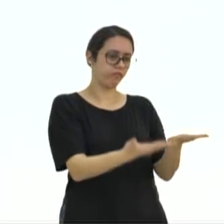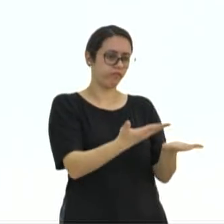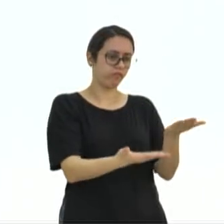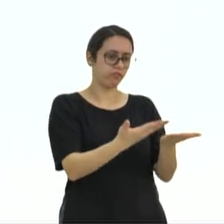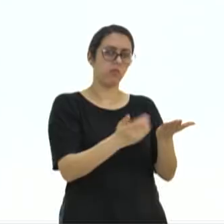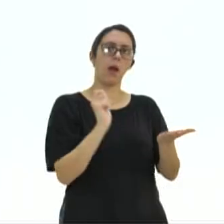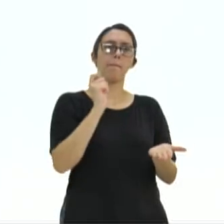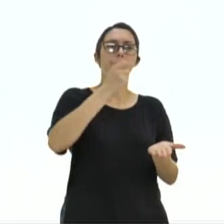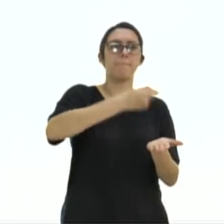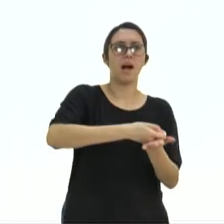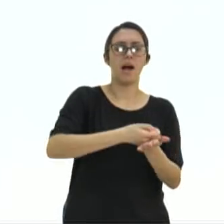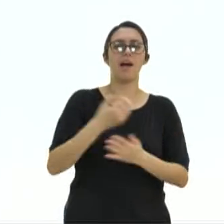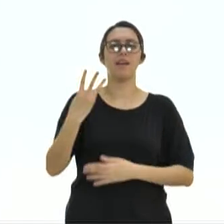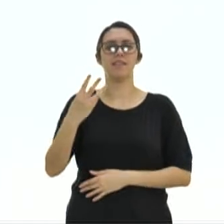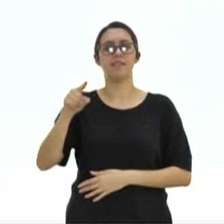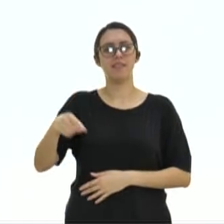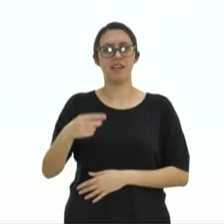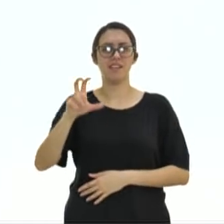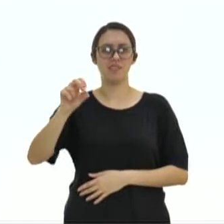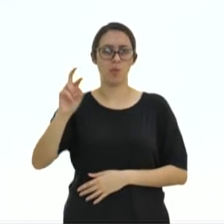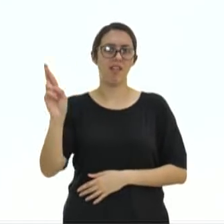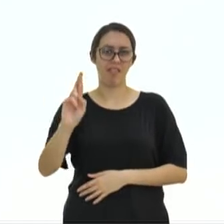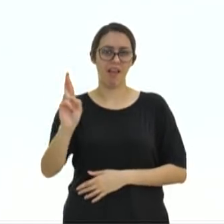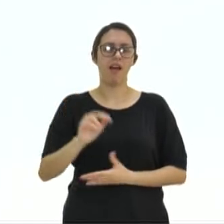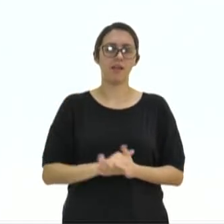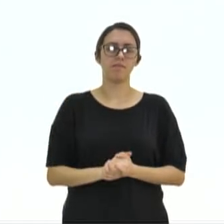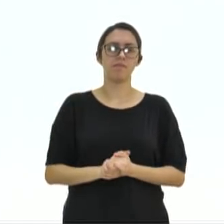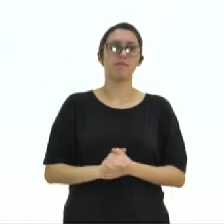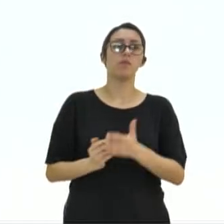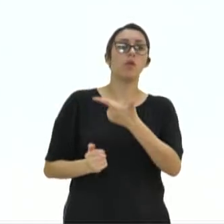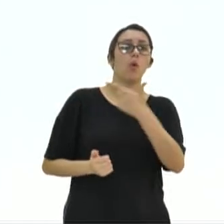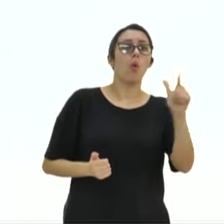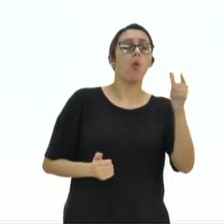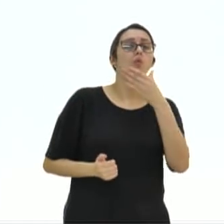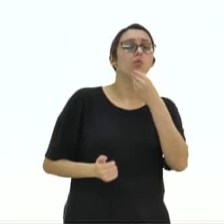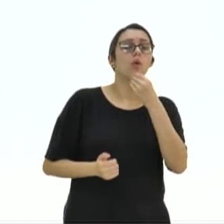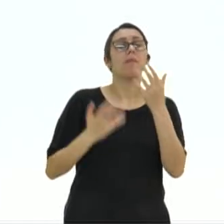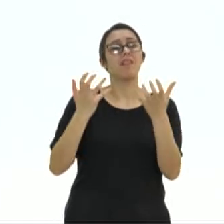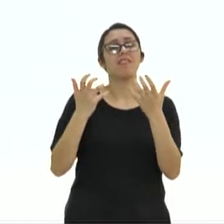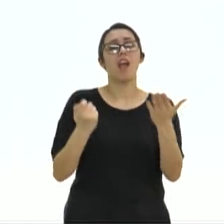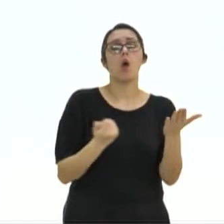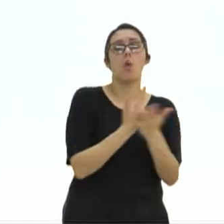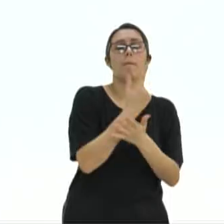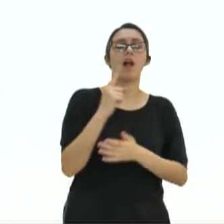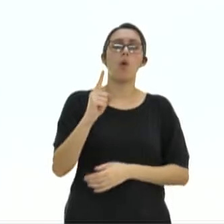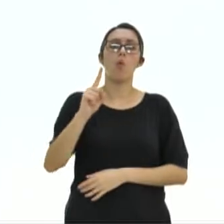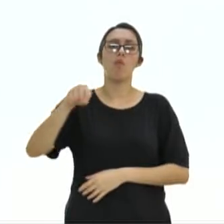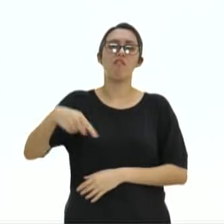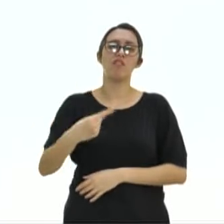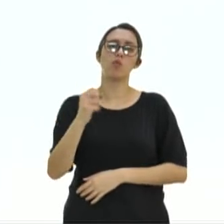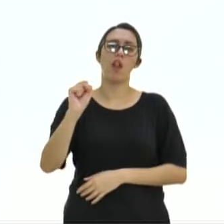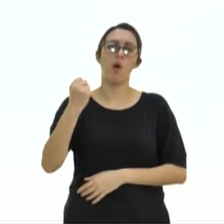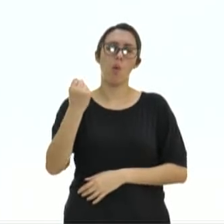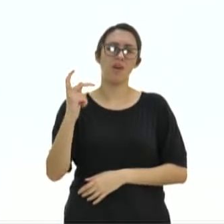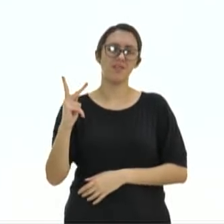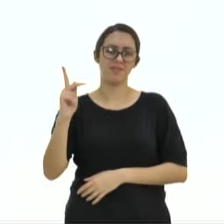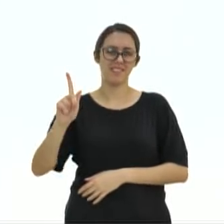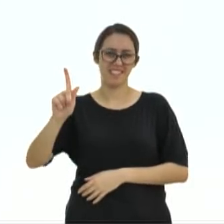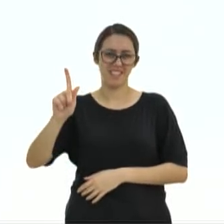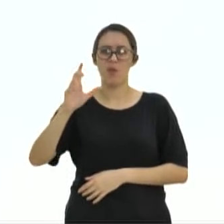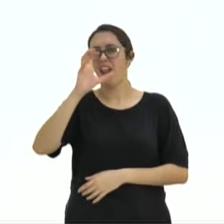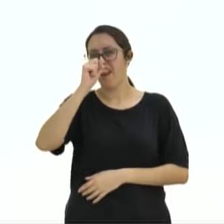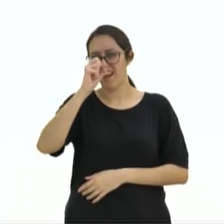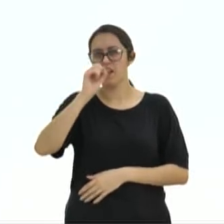é R$ 3,50. Pedro quer comprar 1,8 kg de laranja. Ele viu lá na balança que... Porque se vocês já repararam, tem